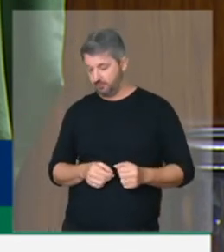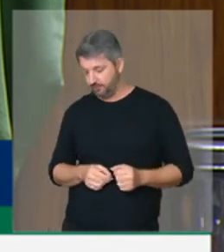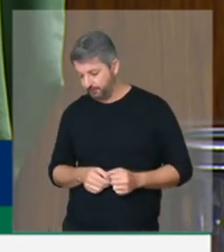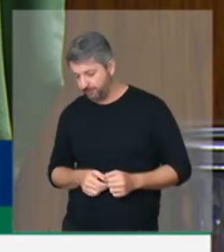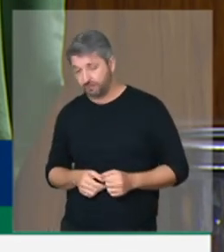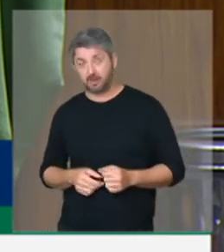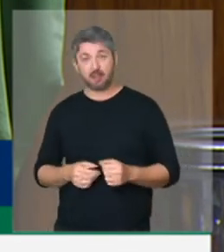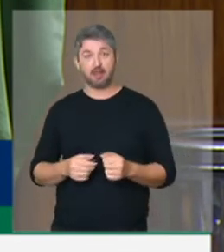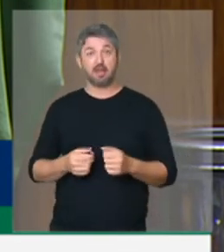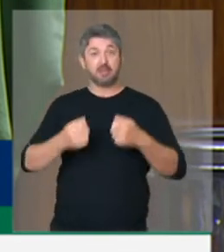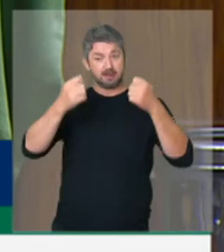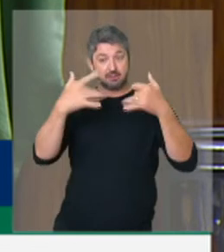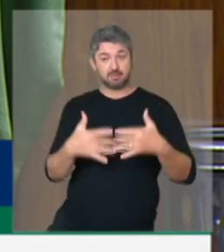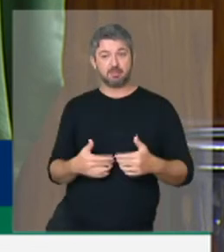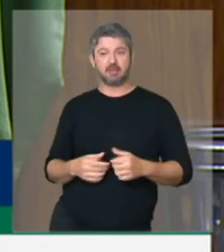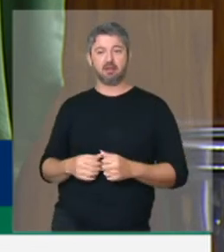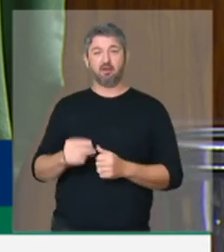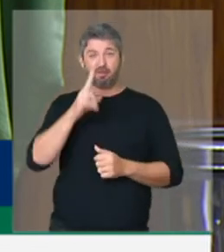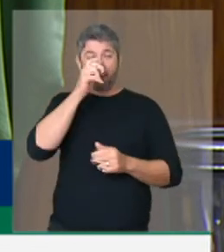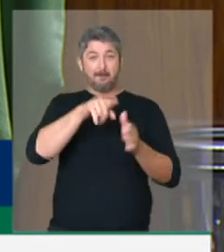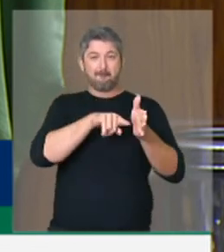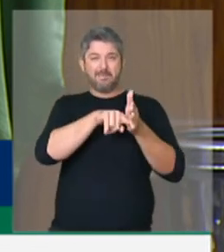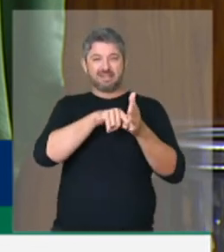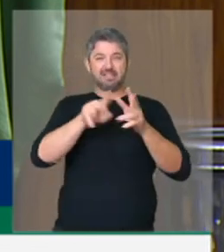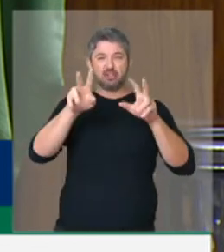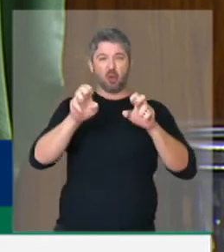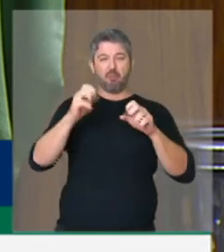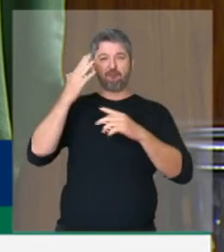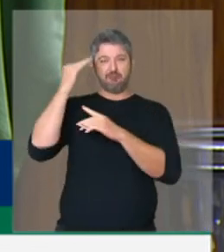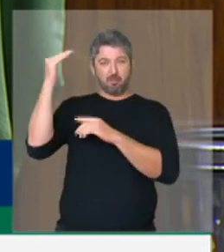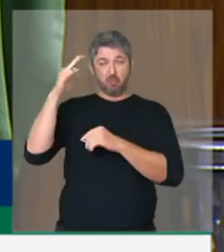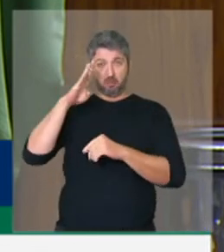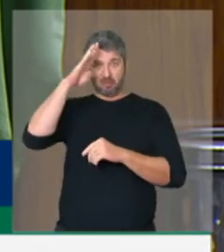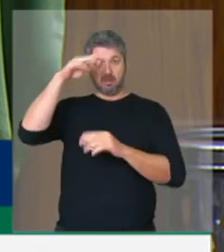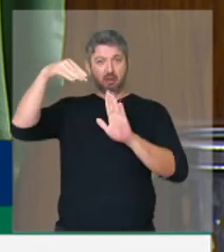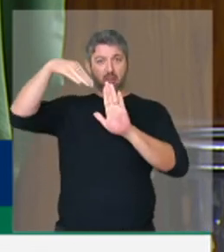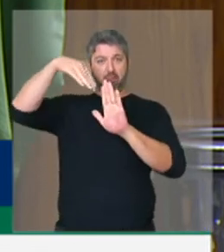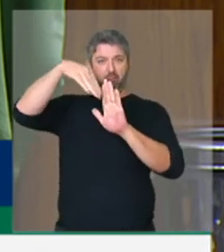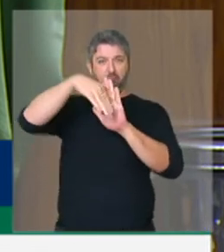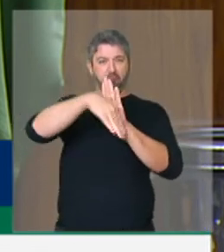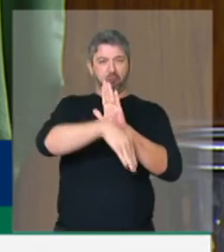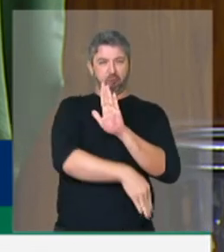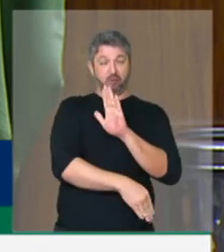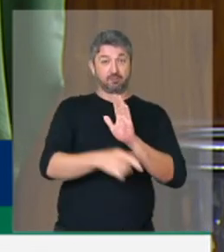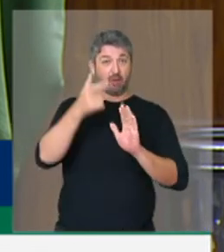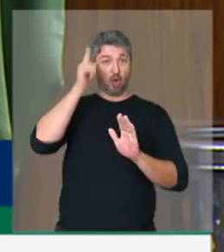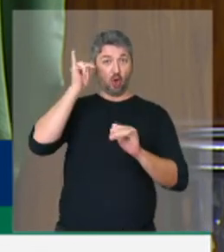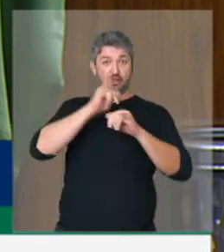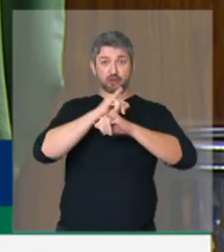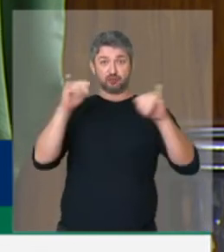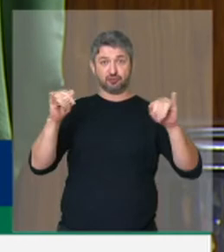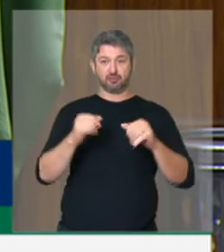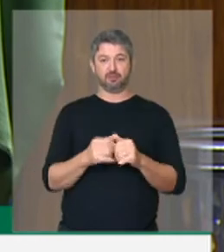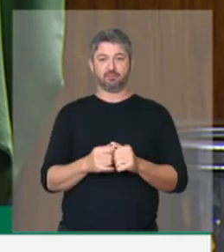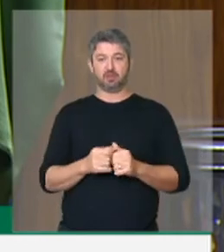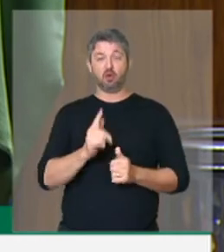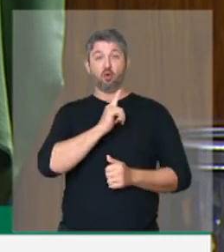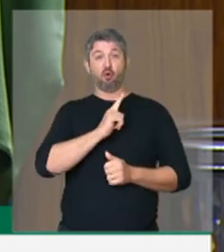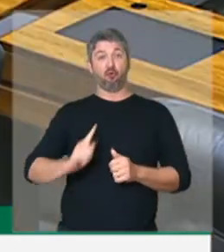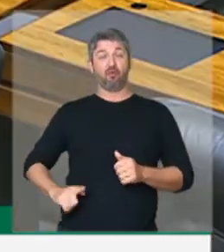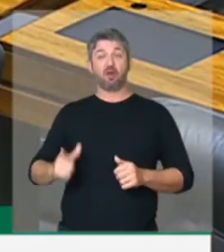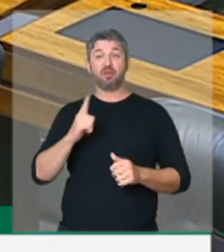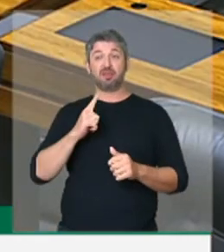queda intensa nas pesquisas, que foram divulgadas ontem. O governo tem uma avaliação negativa de